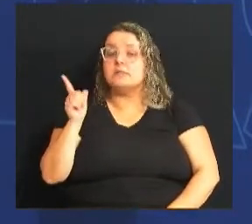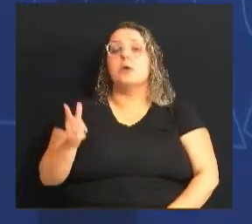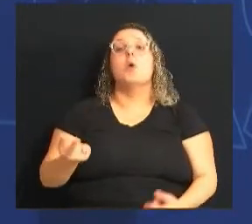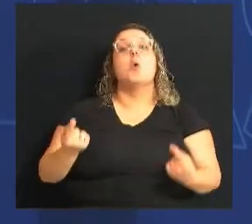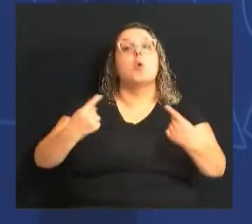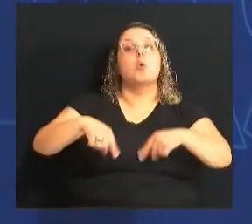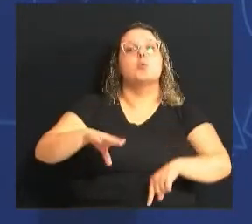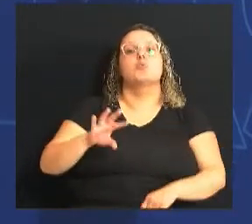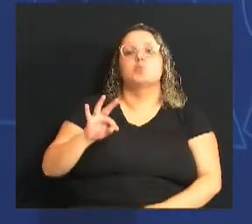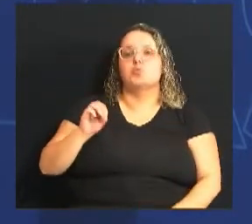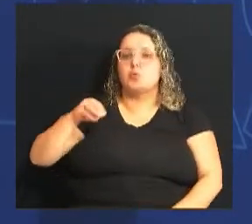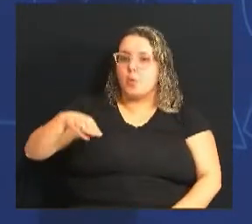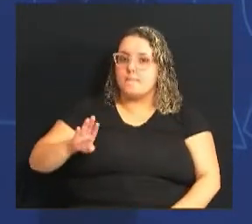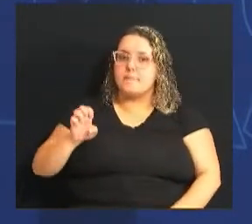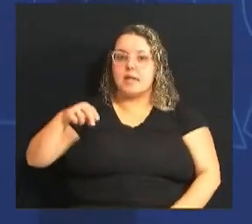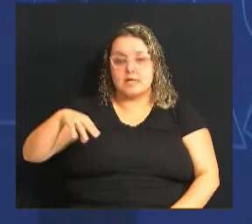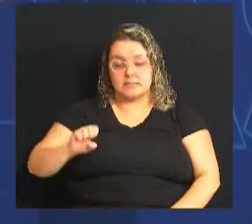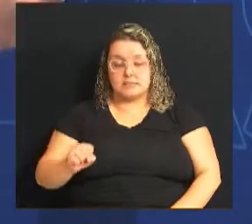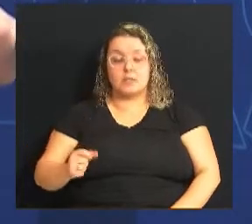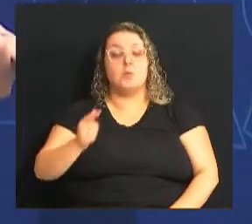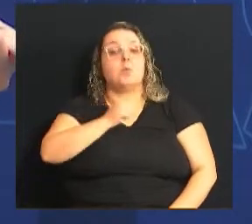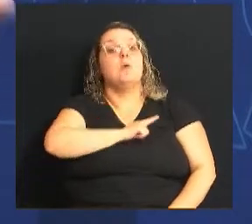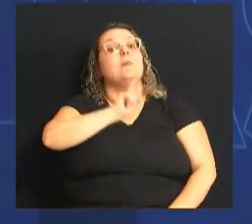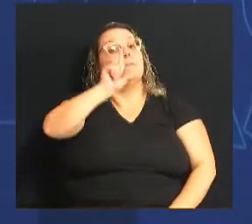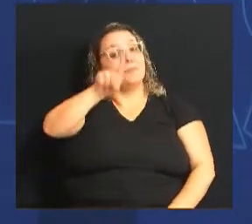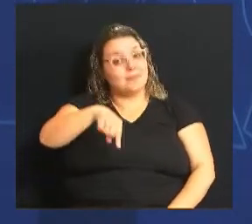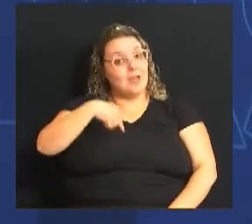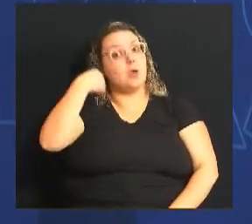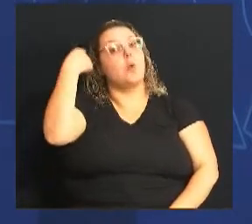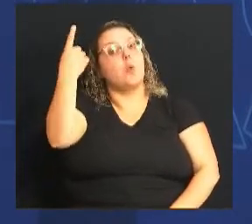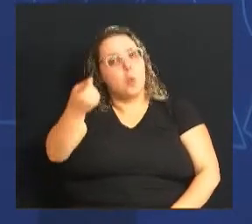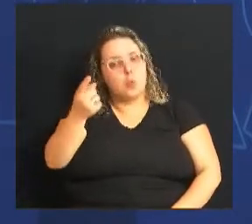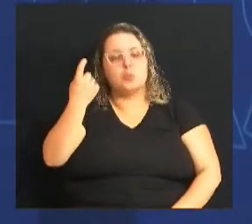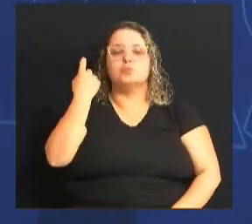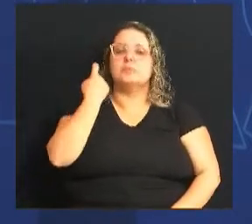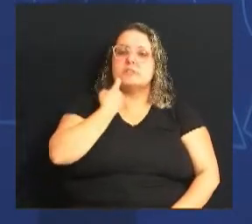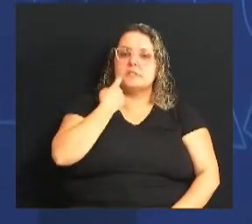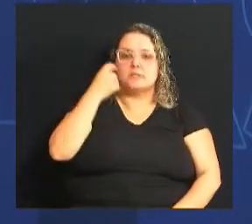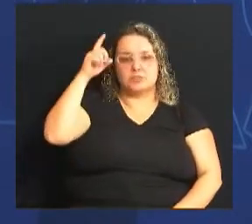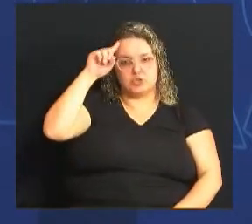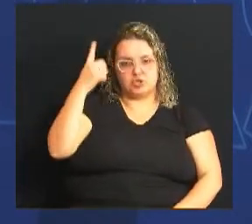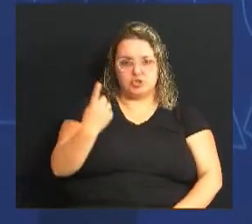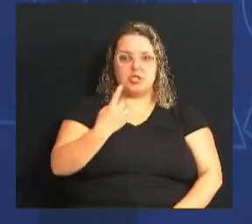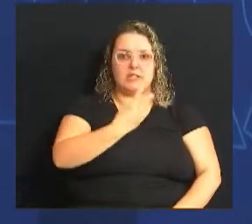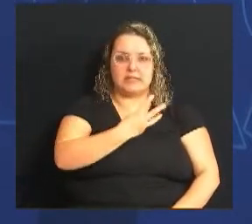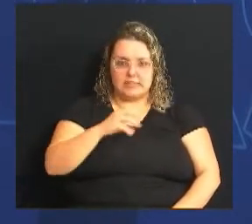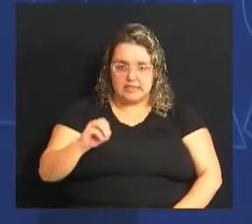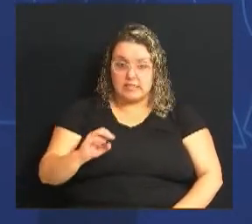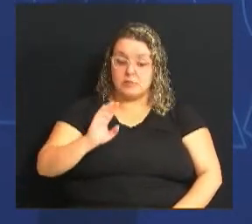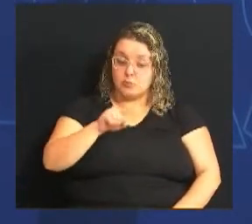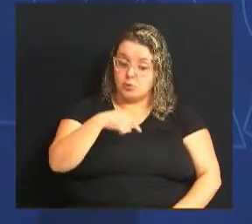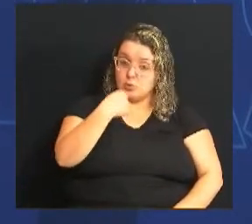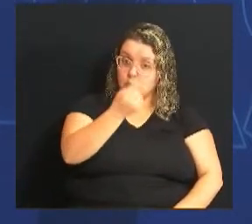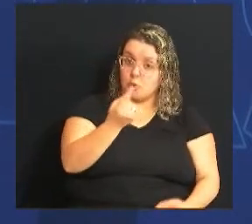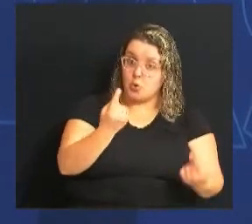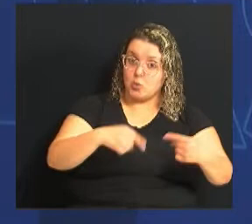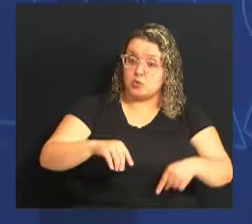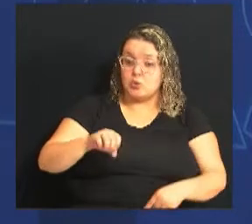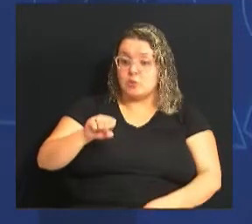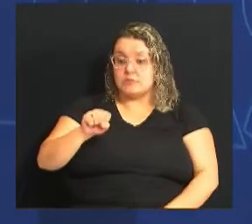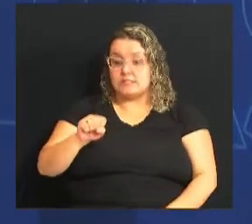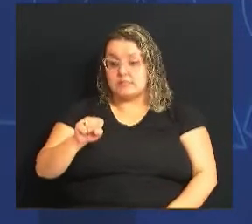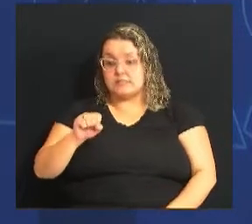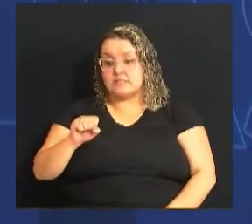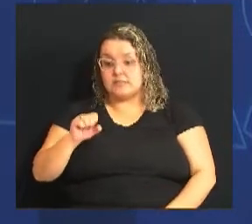O Bugre só volta a campo na outra sexta-feira, dia 30, fora de casa contra o CSA, que